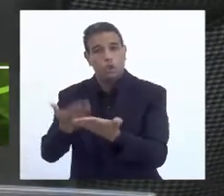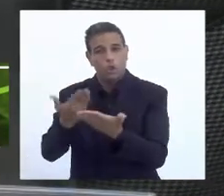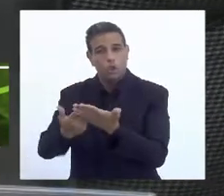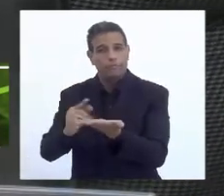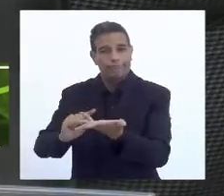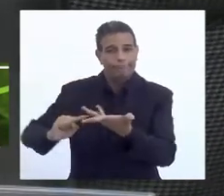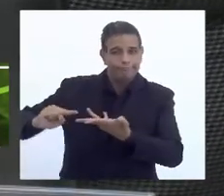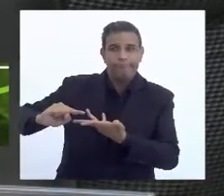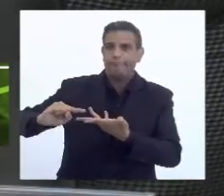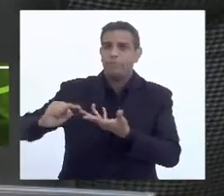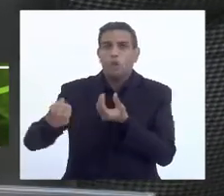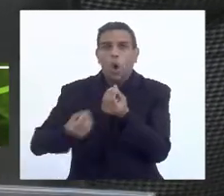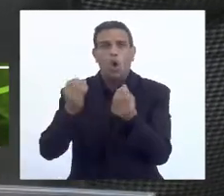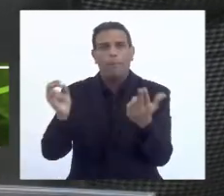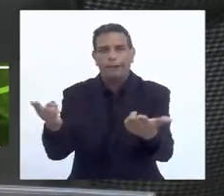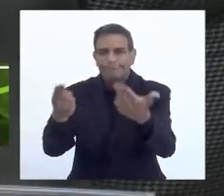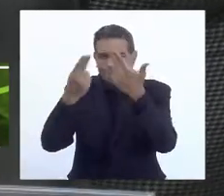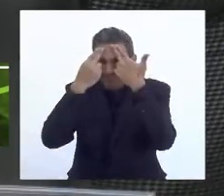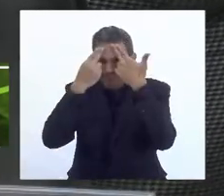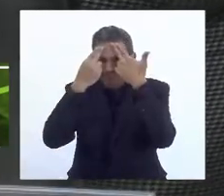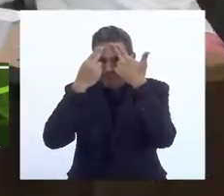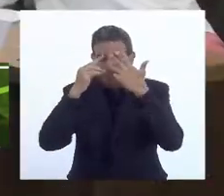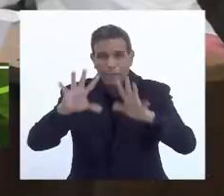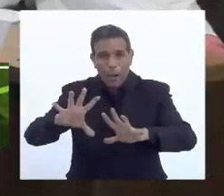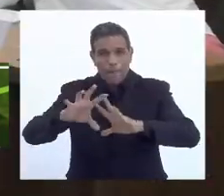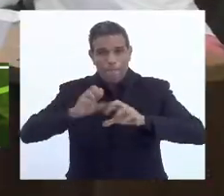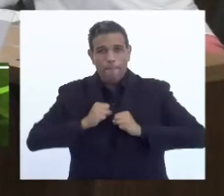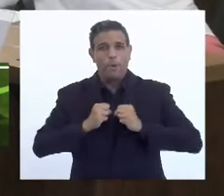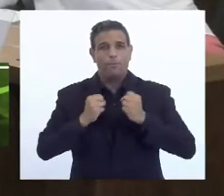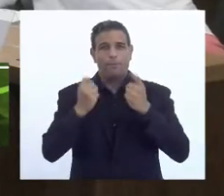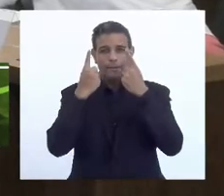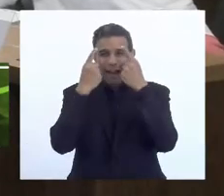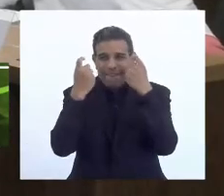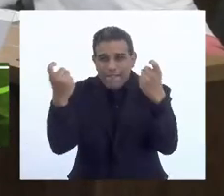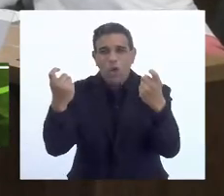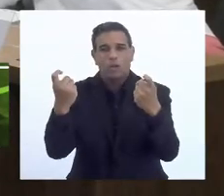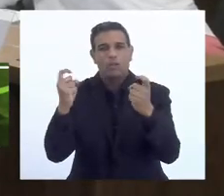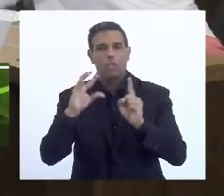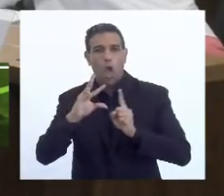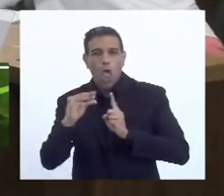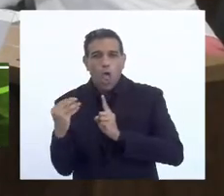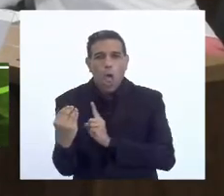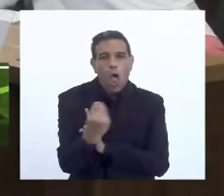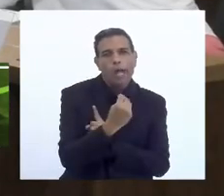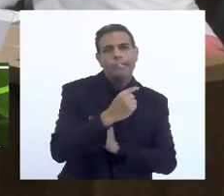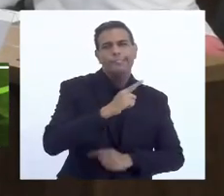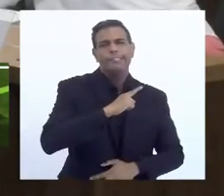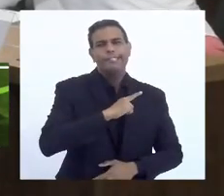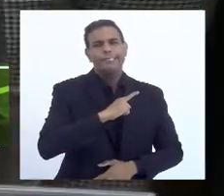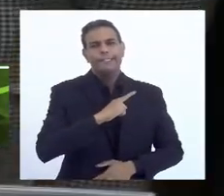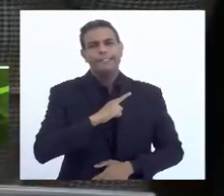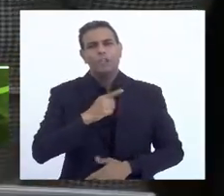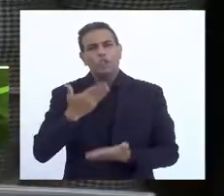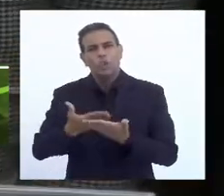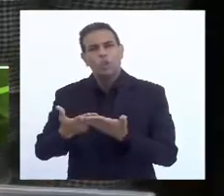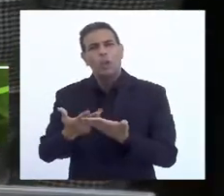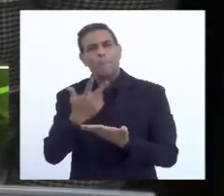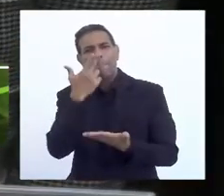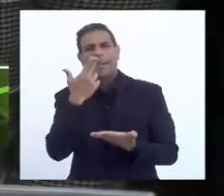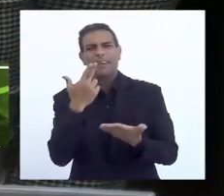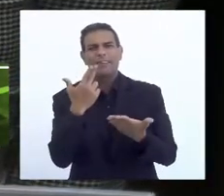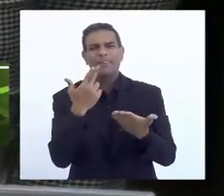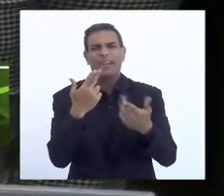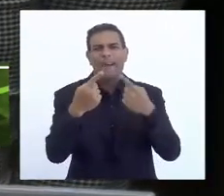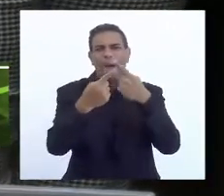o pós-trauma de violências sexuais sofridas por mulheres no mundo todo, e as